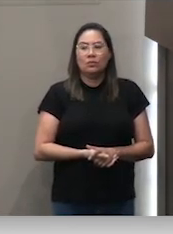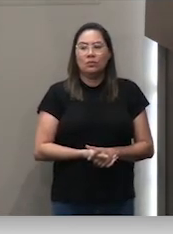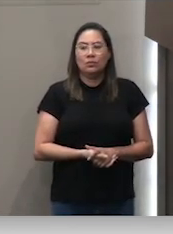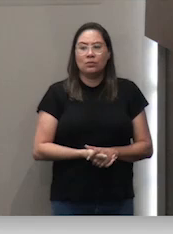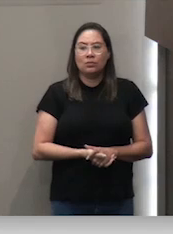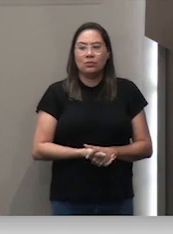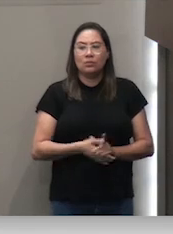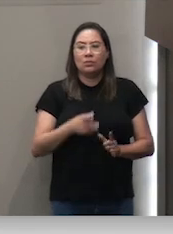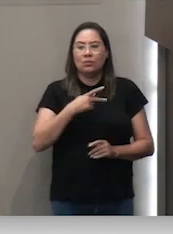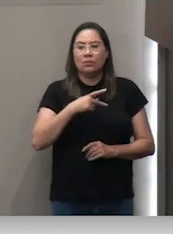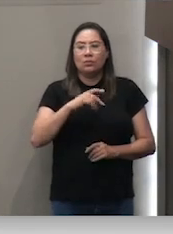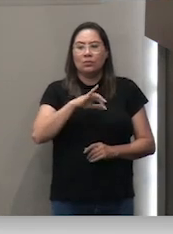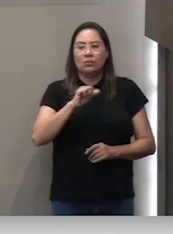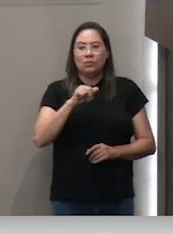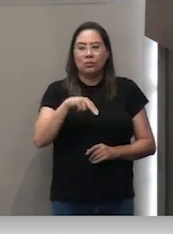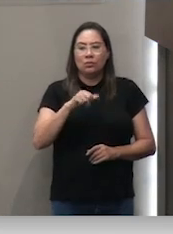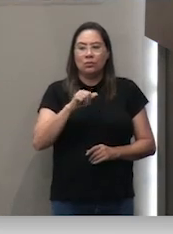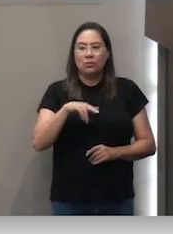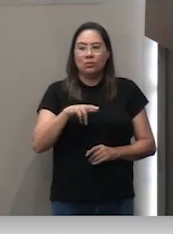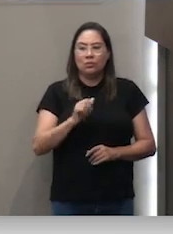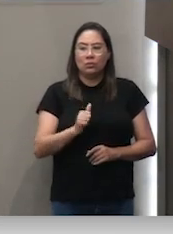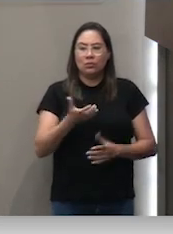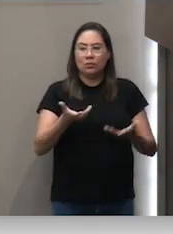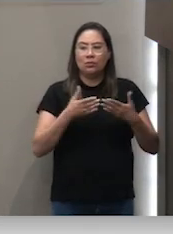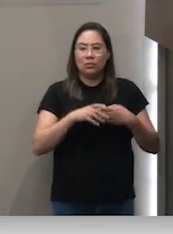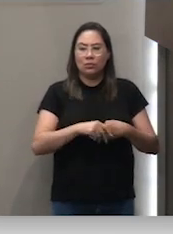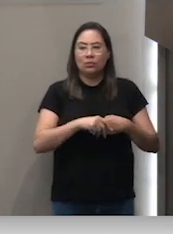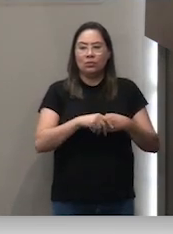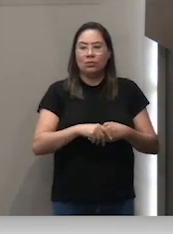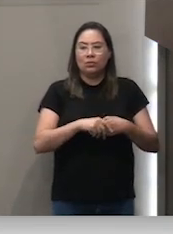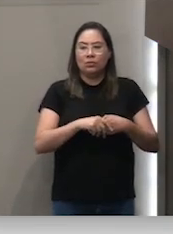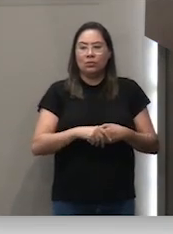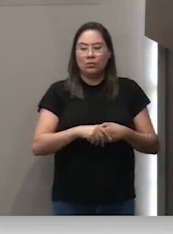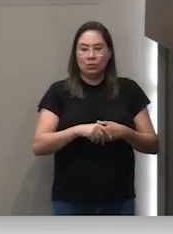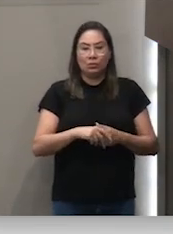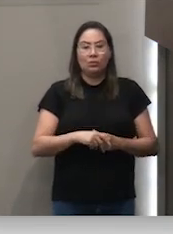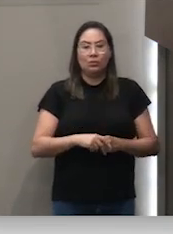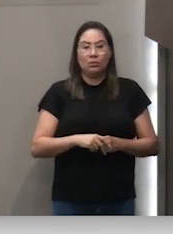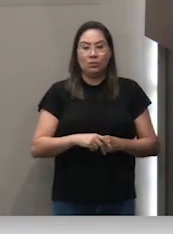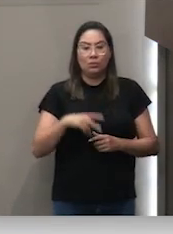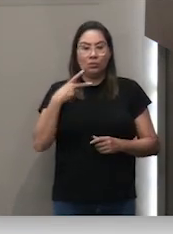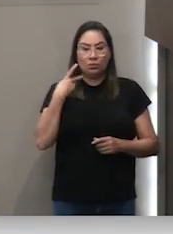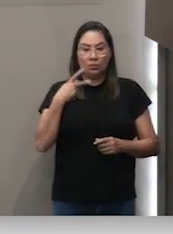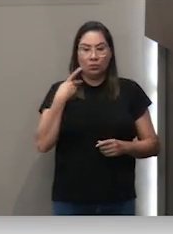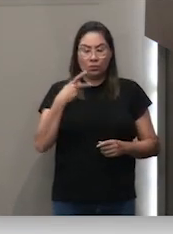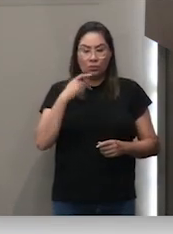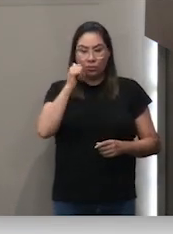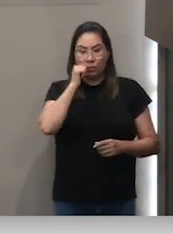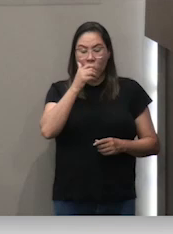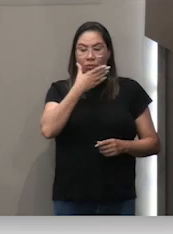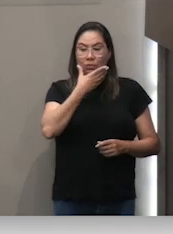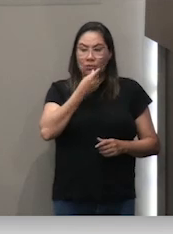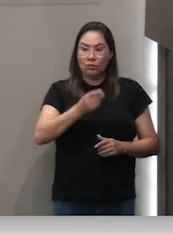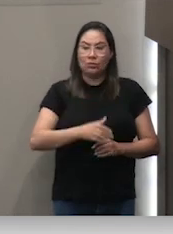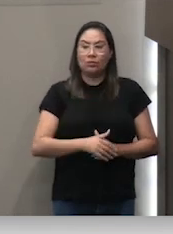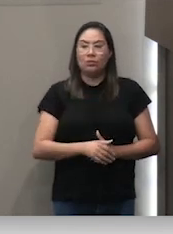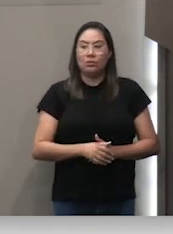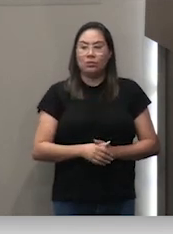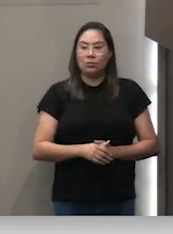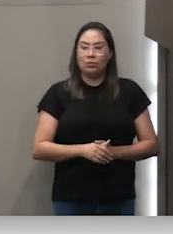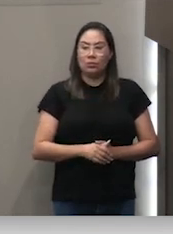Presidente Janaína, quero cumprimentar a mesa diretora, as vereadoras, os